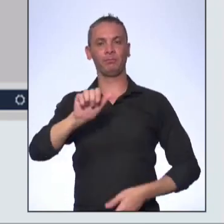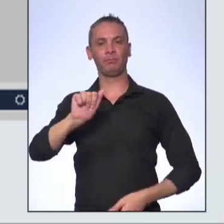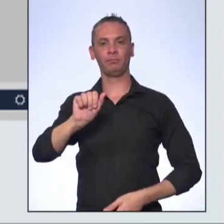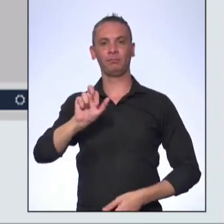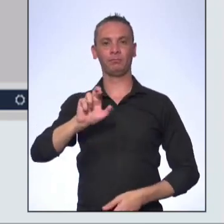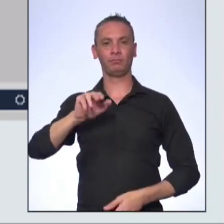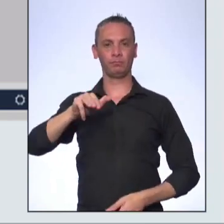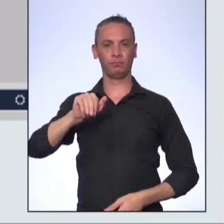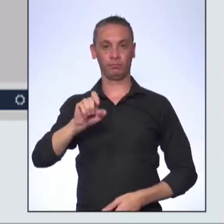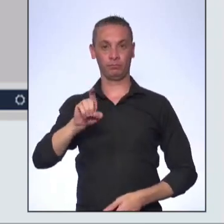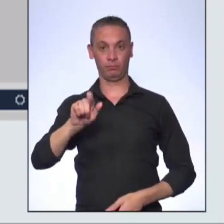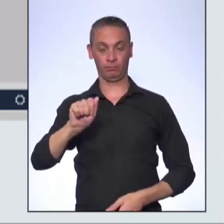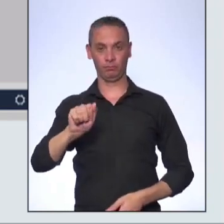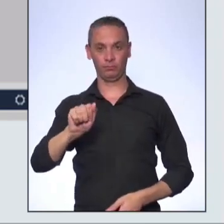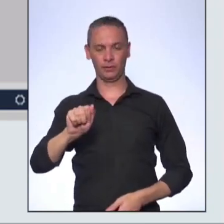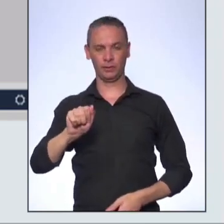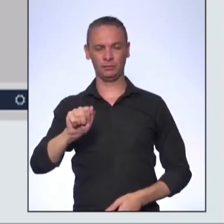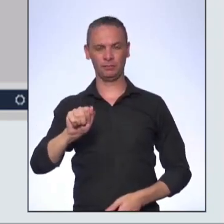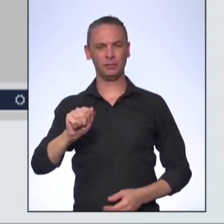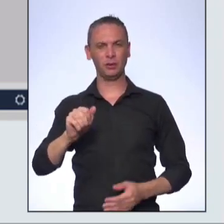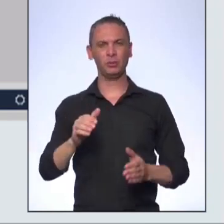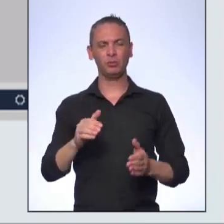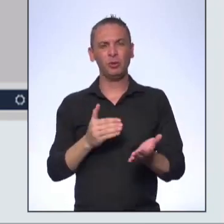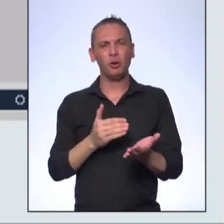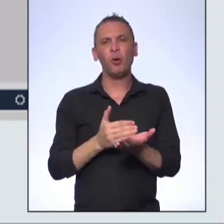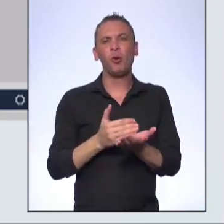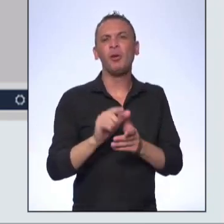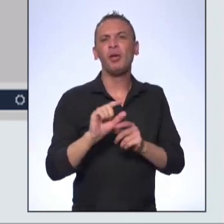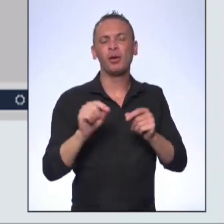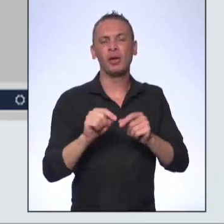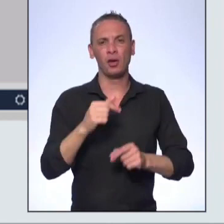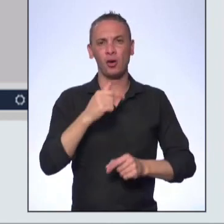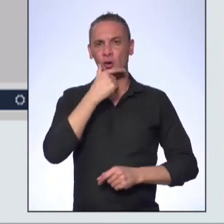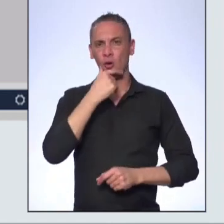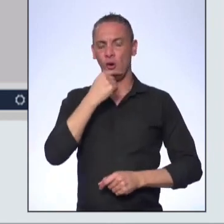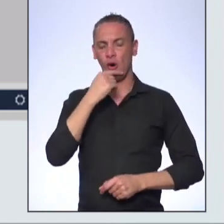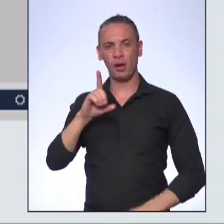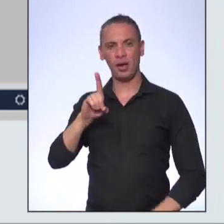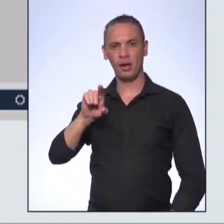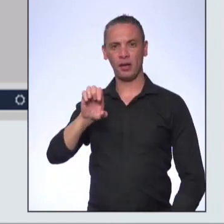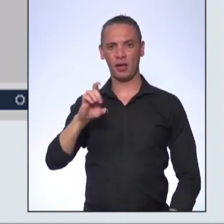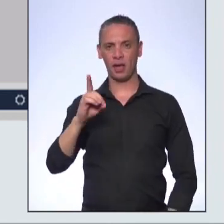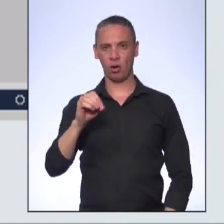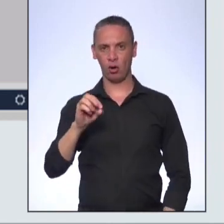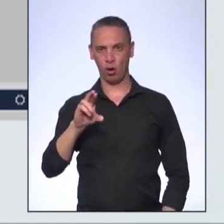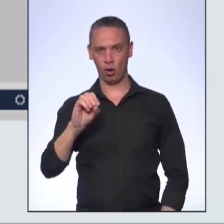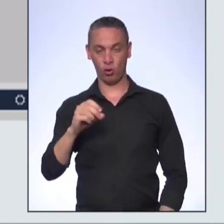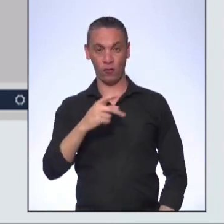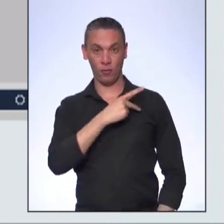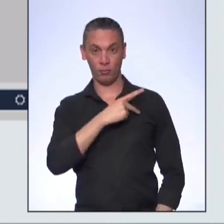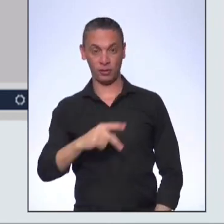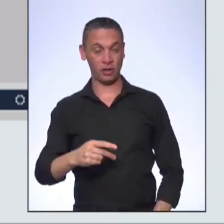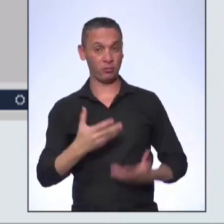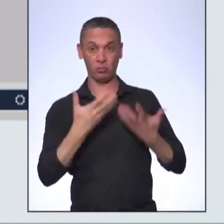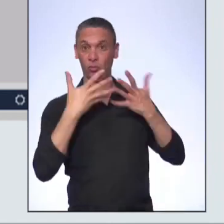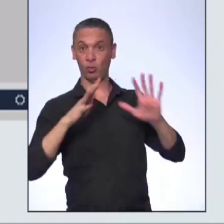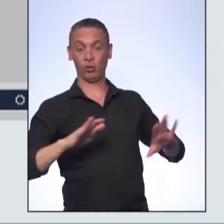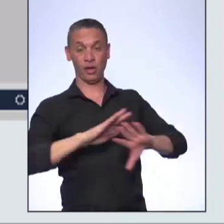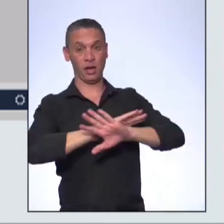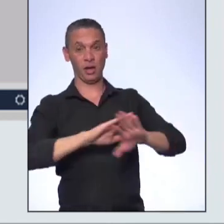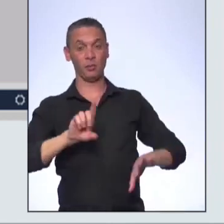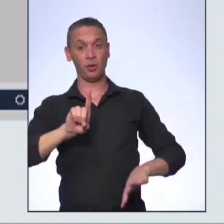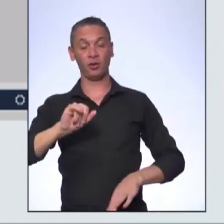Revolta da Armada teve como ponto de partida a renúncia de Deodoro da Fonseca, ocorrida em 23 de novembro